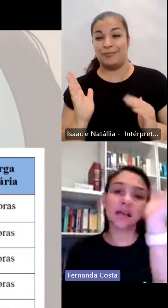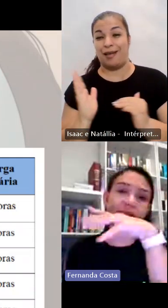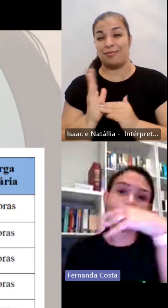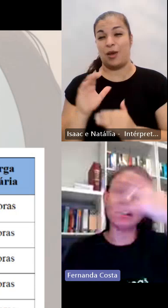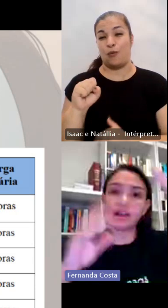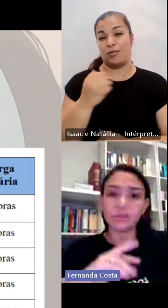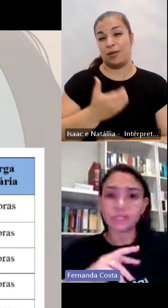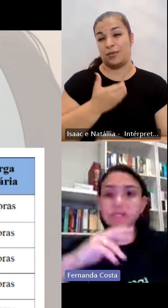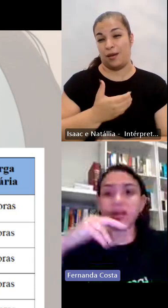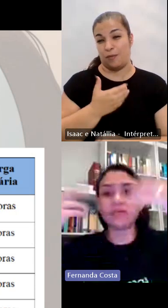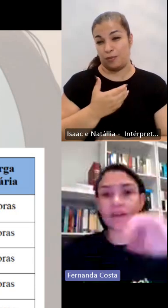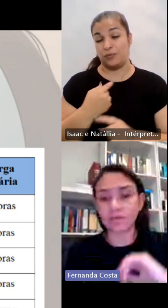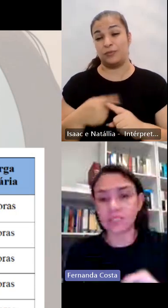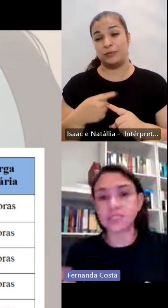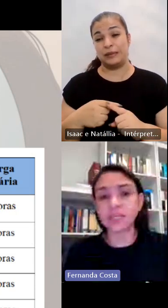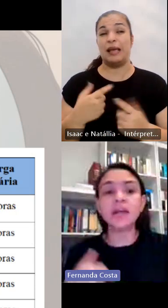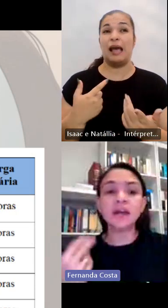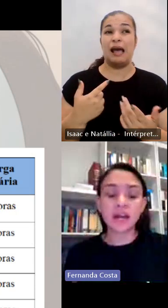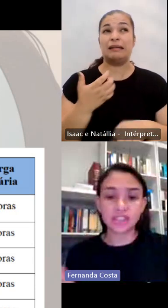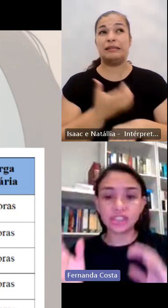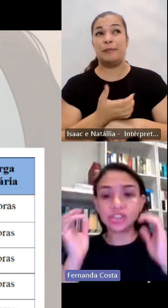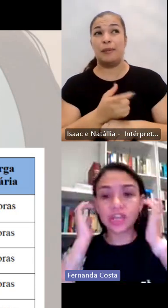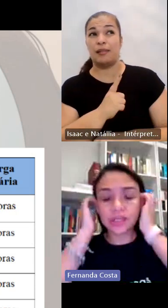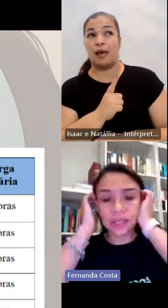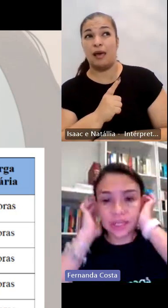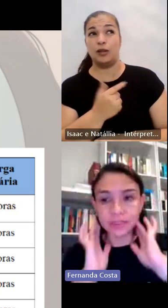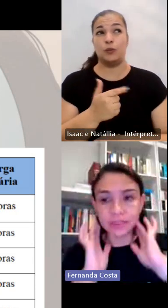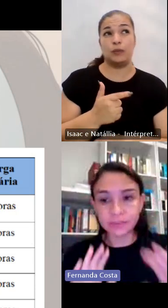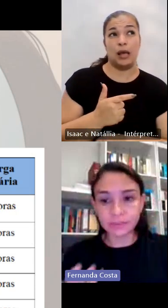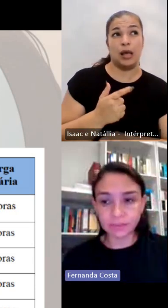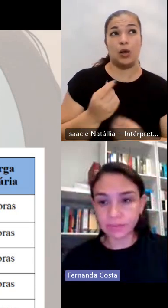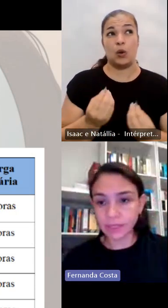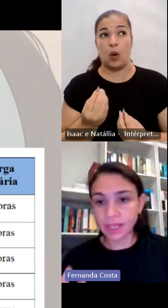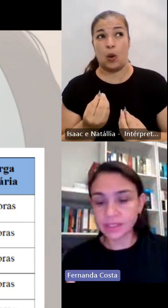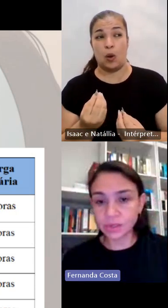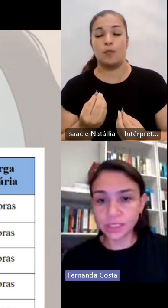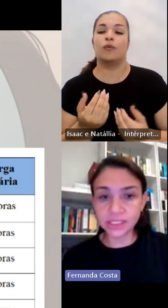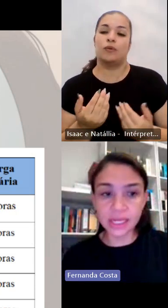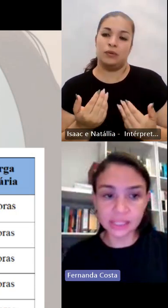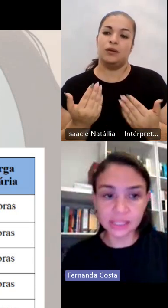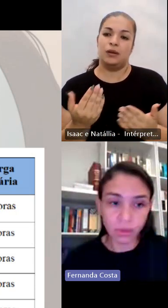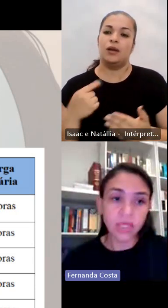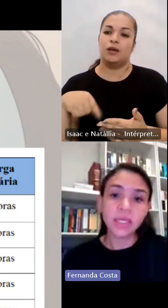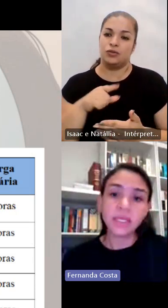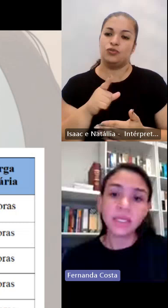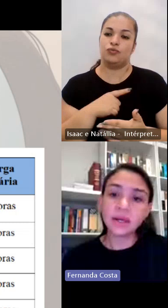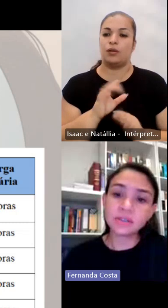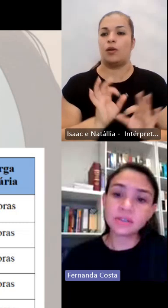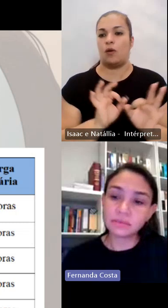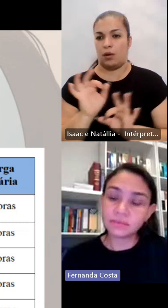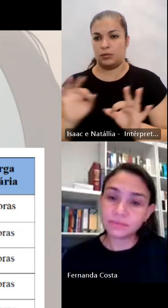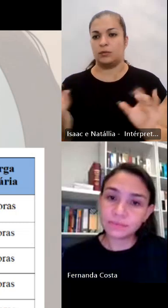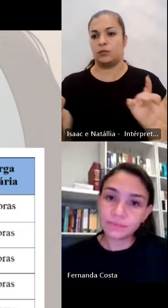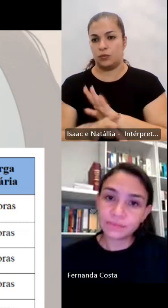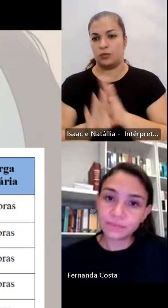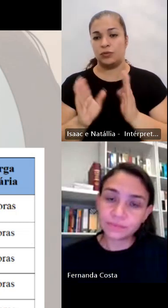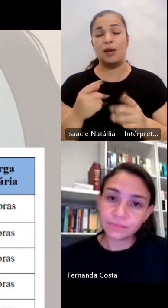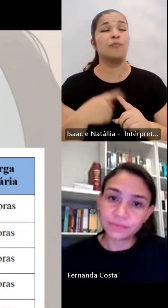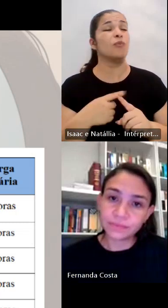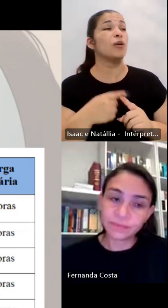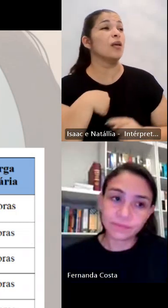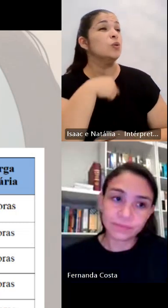pensou assim, a disciplina vai acontecer, não vai acontecer, a gente já tem essa organização. É porque Então, eu fiquei na dúvida, porque